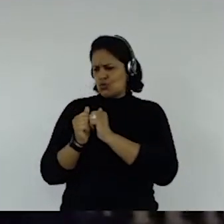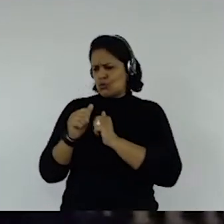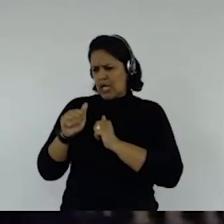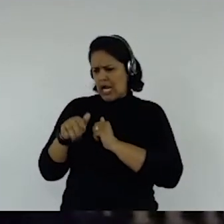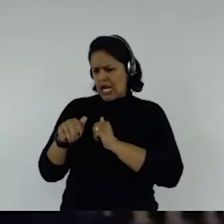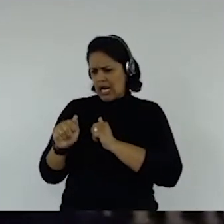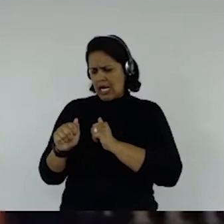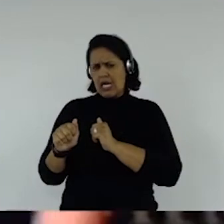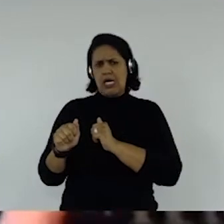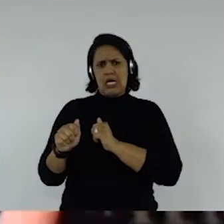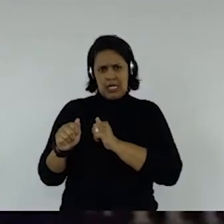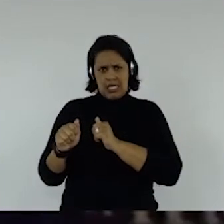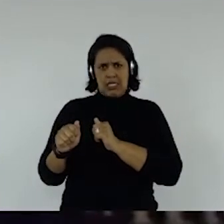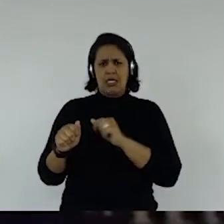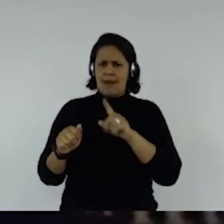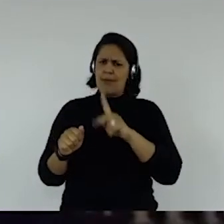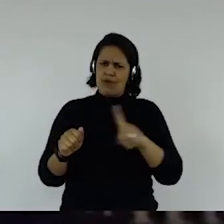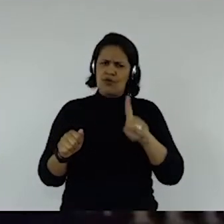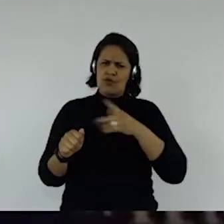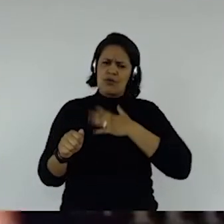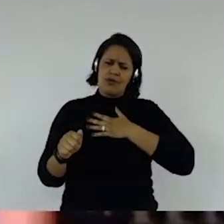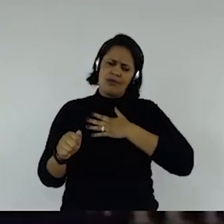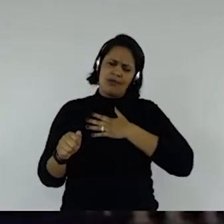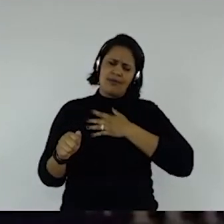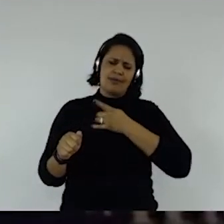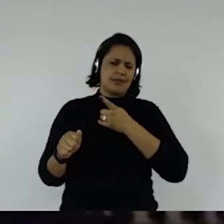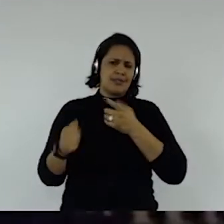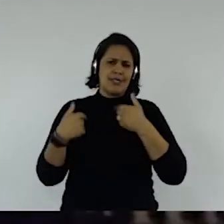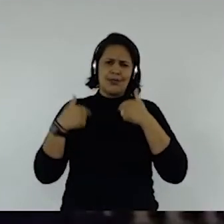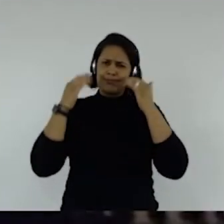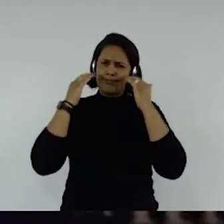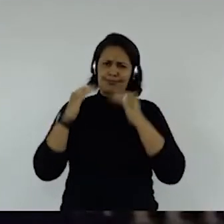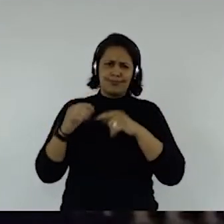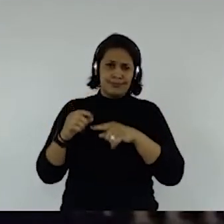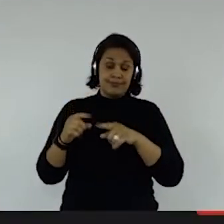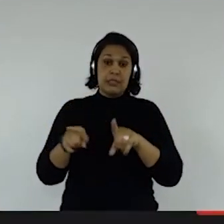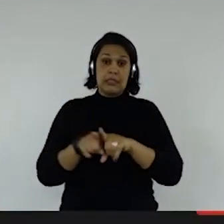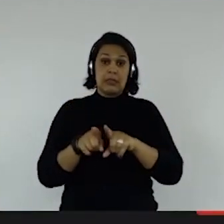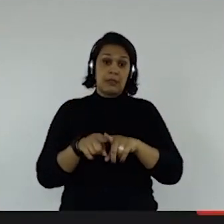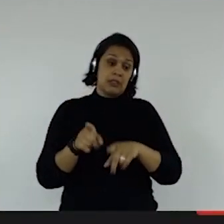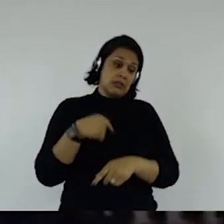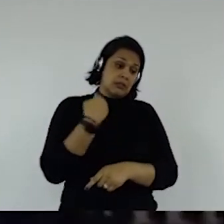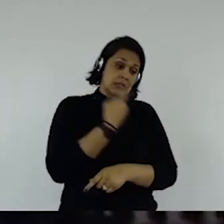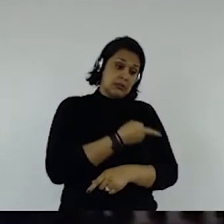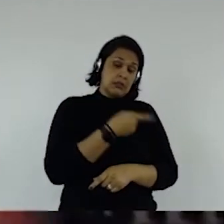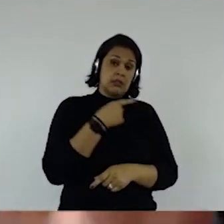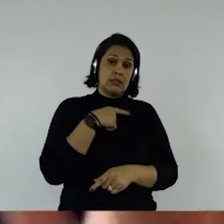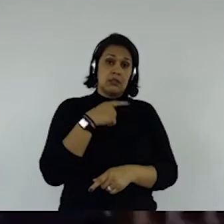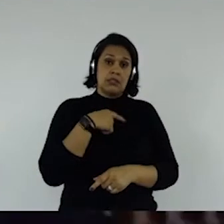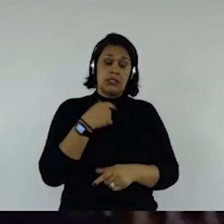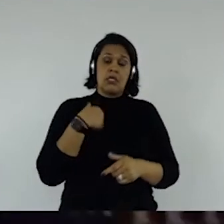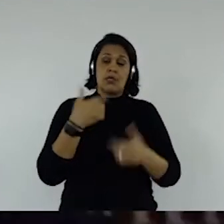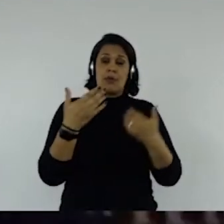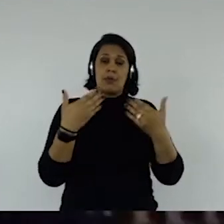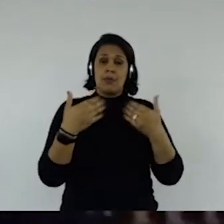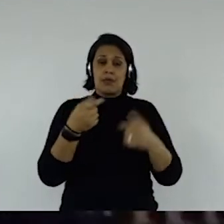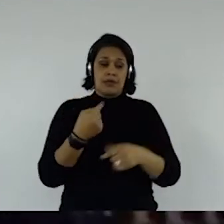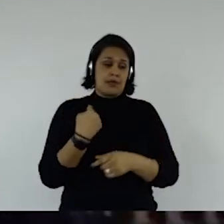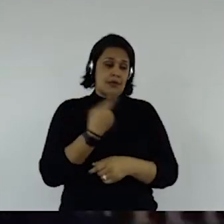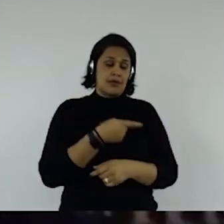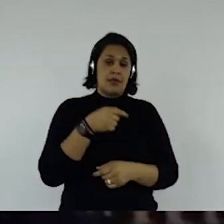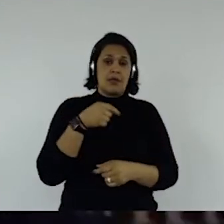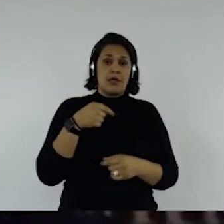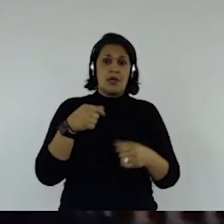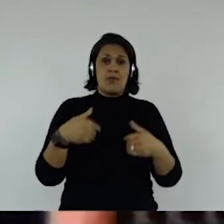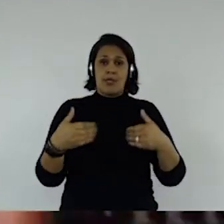uma professora muito querida, que eu tenho uma enorme admiração, e uma honra também enorme, gigantesca, falar com o ministro